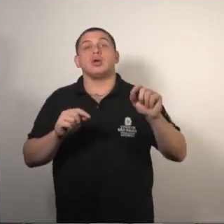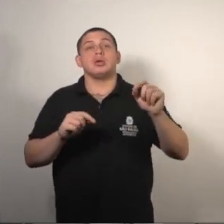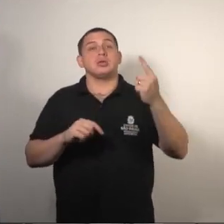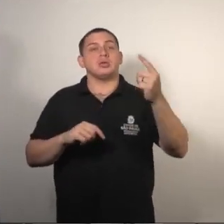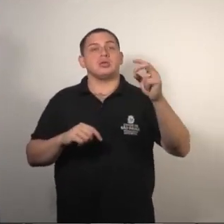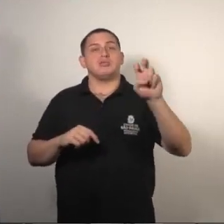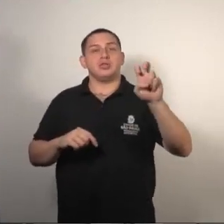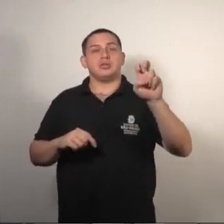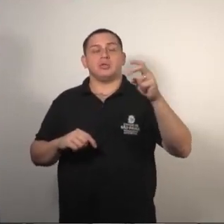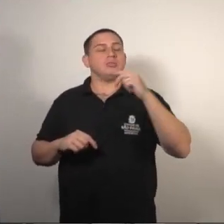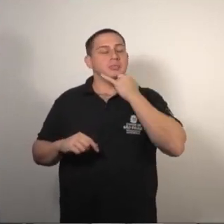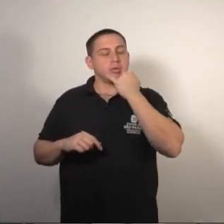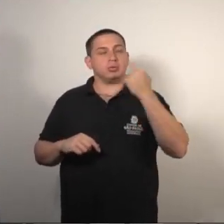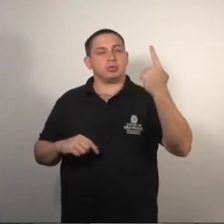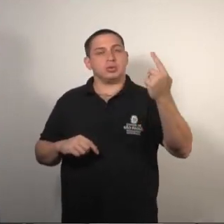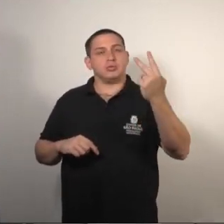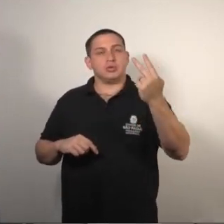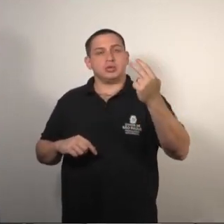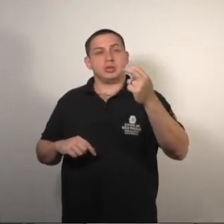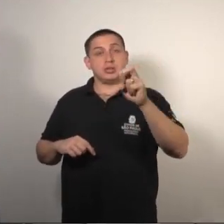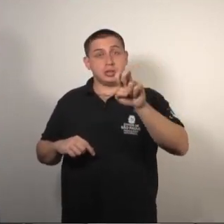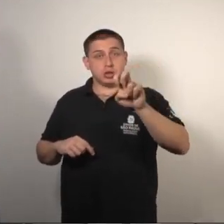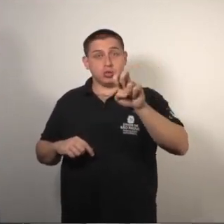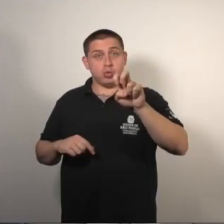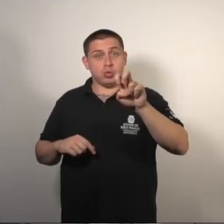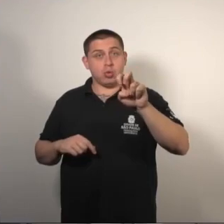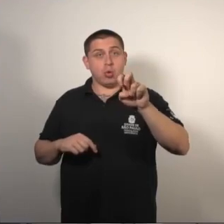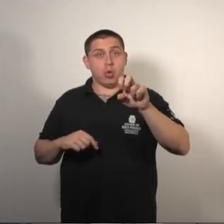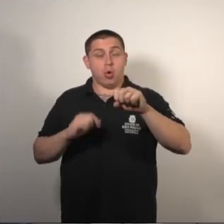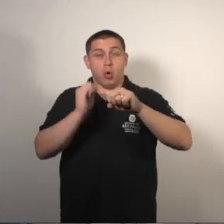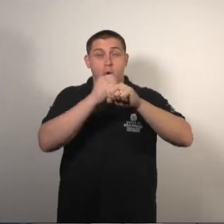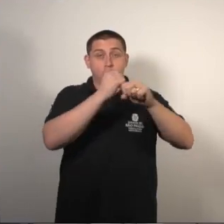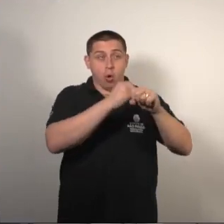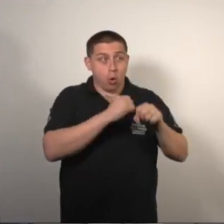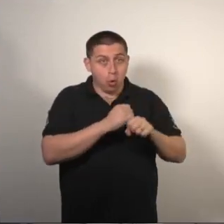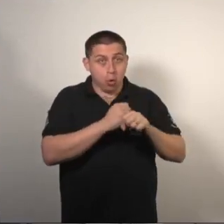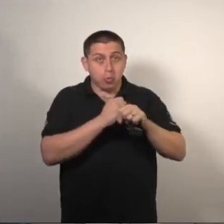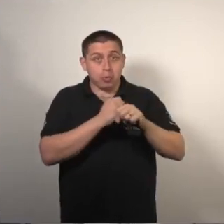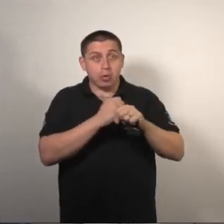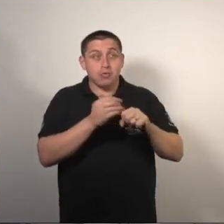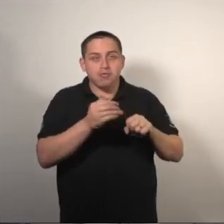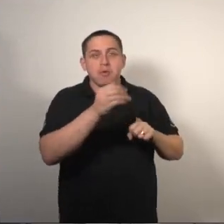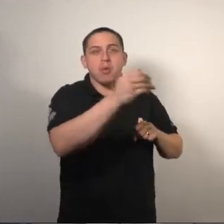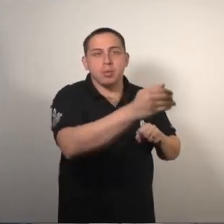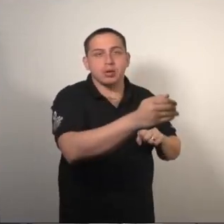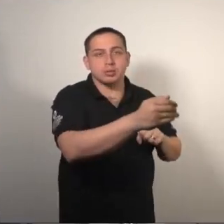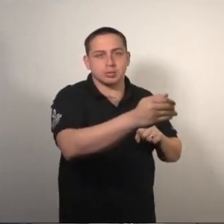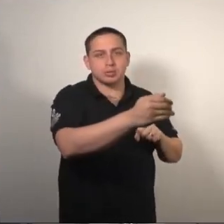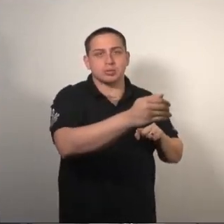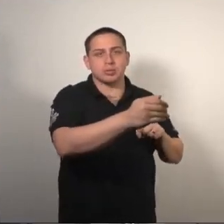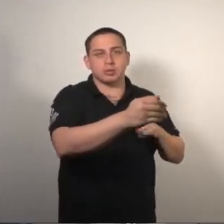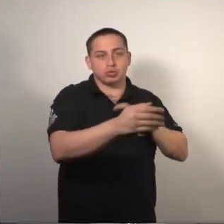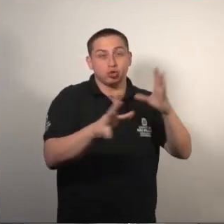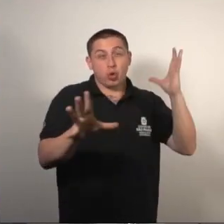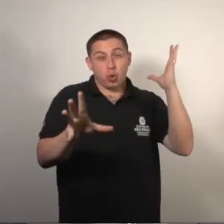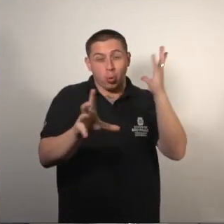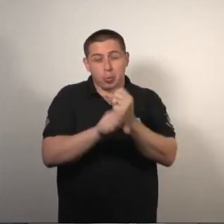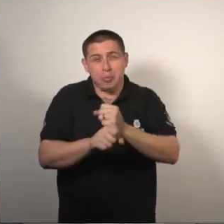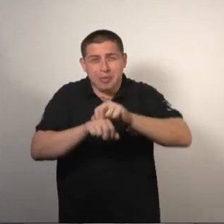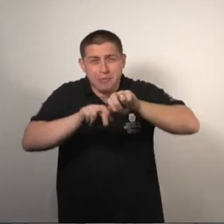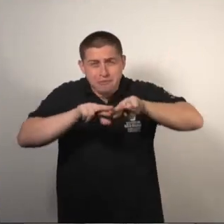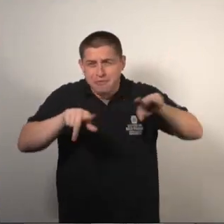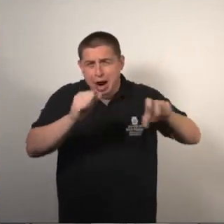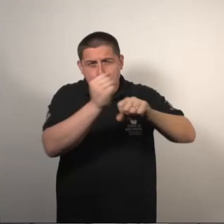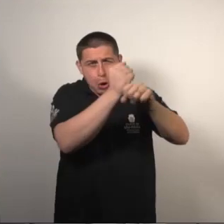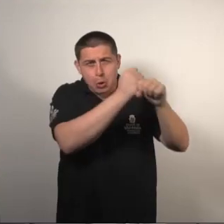deu para incluir nesse vídeo, porque é muito dinâmico. Então, o vídeo foi executado, o anúncio ia ser